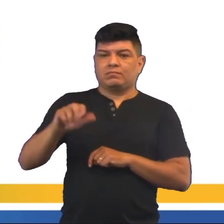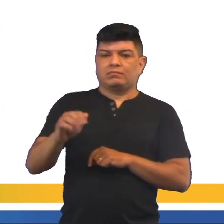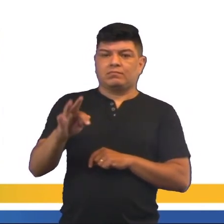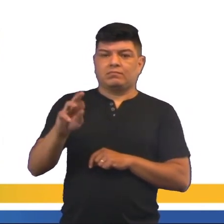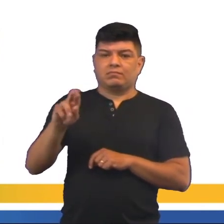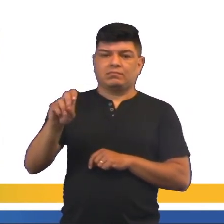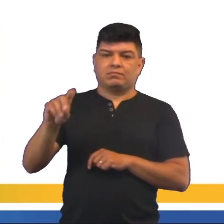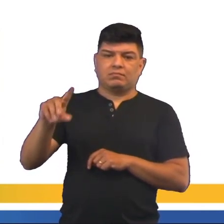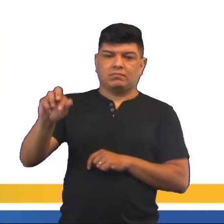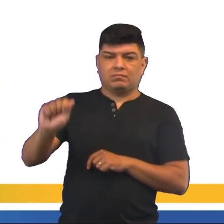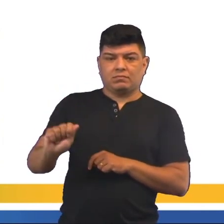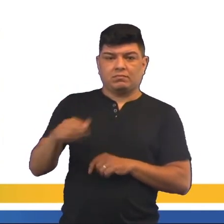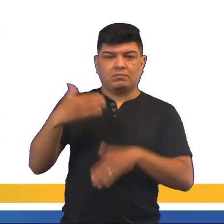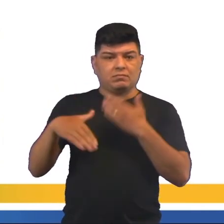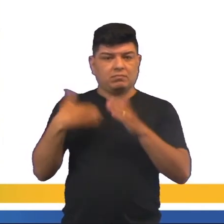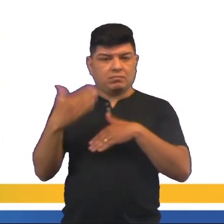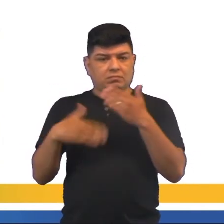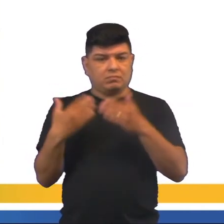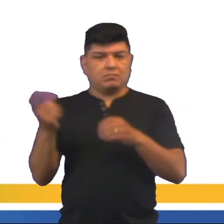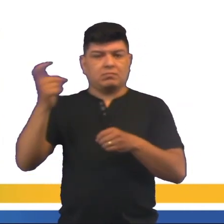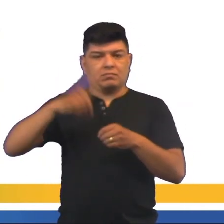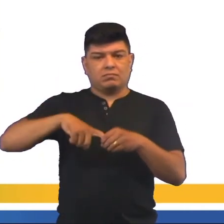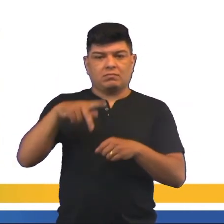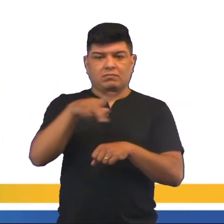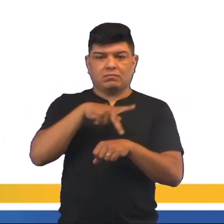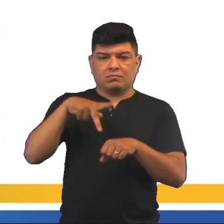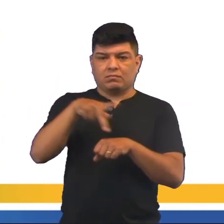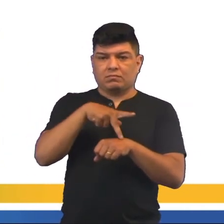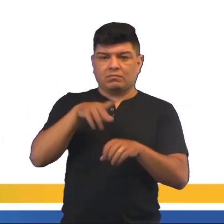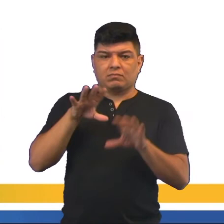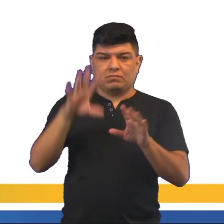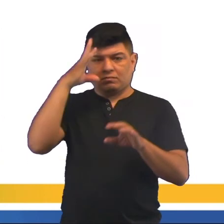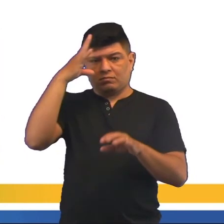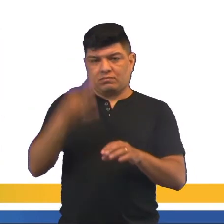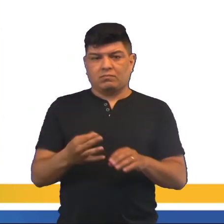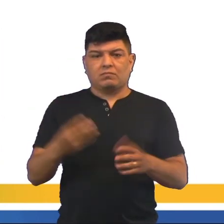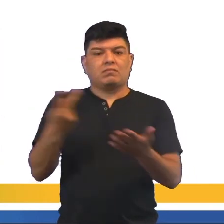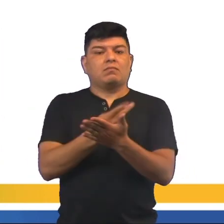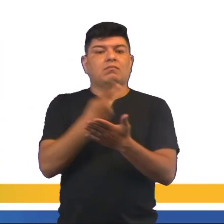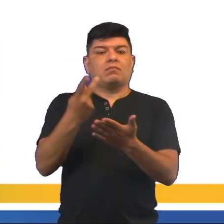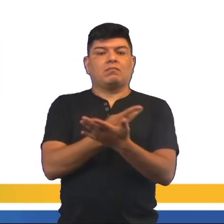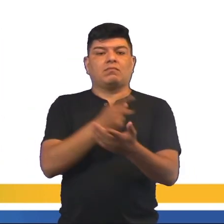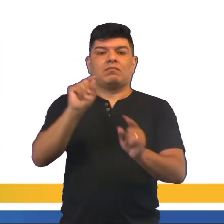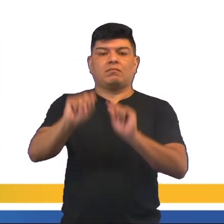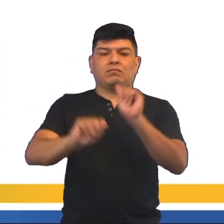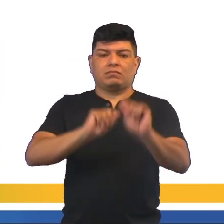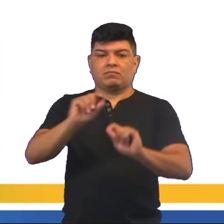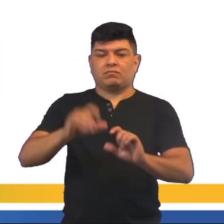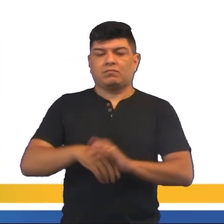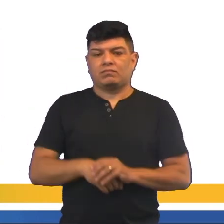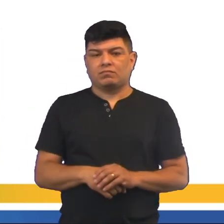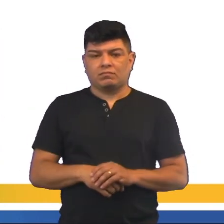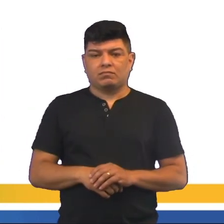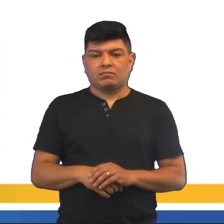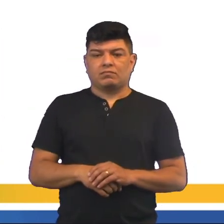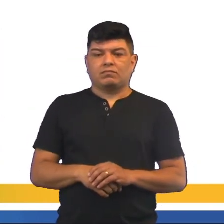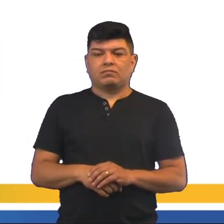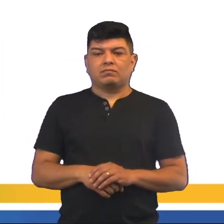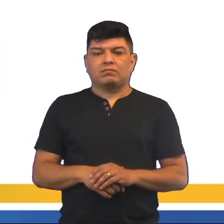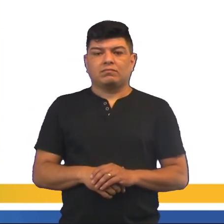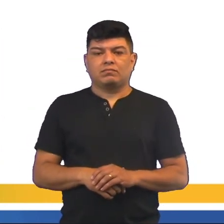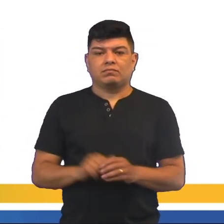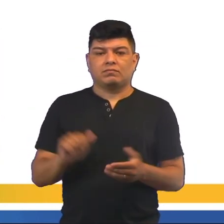no Brasil e para o desenvolvimento sustentável do país. Sobre essa afirmação, é